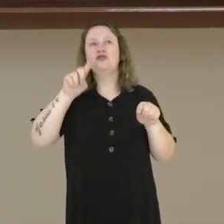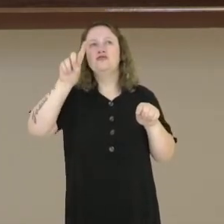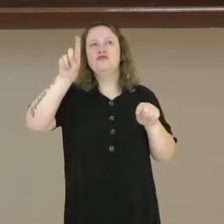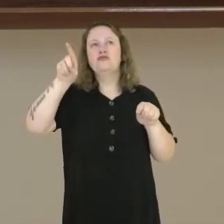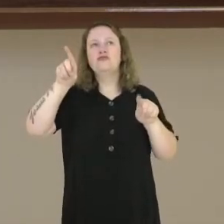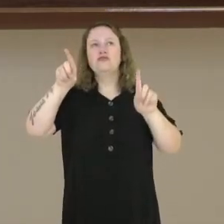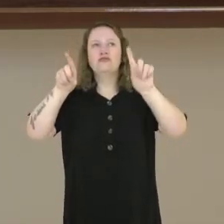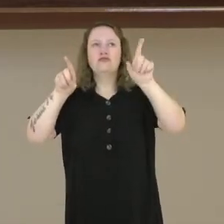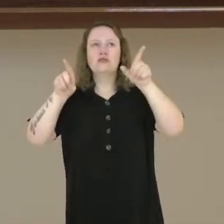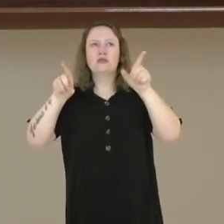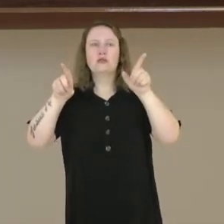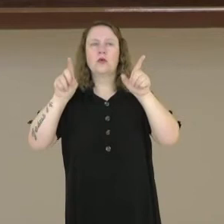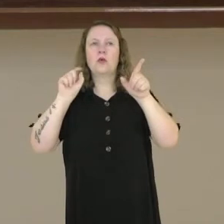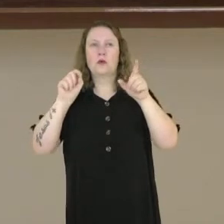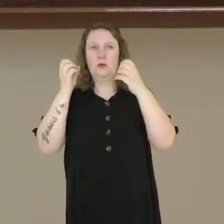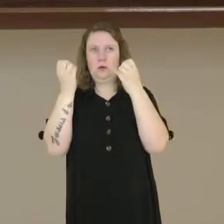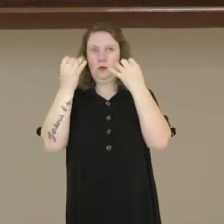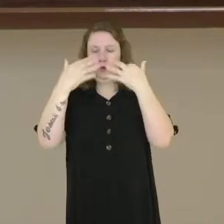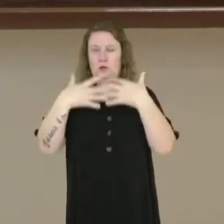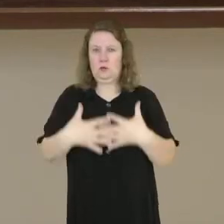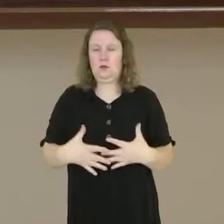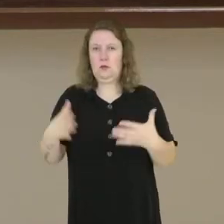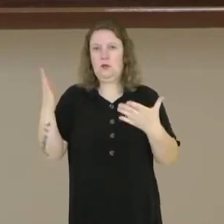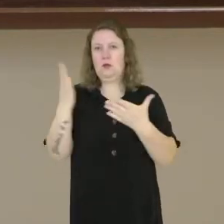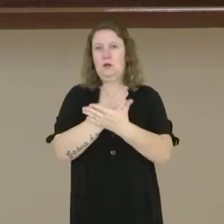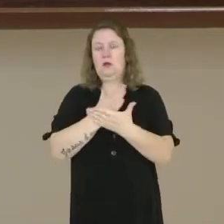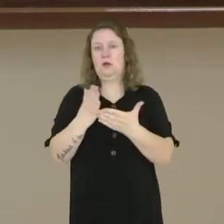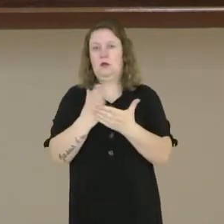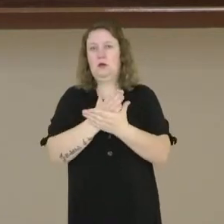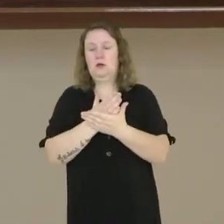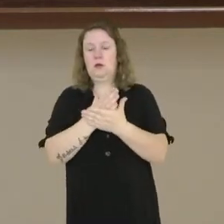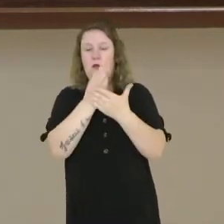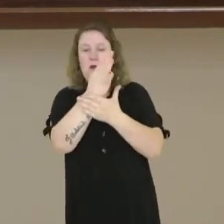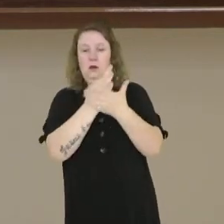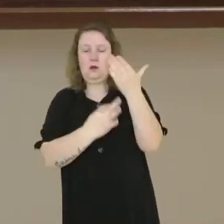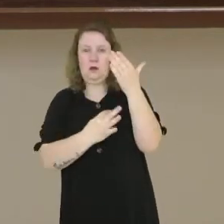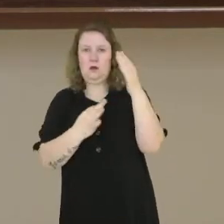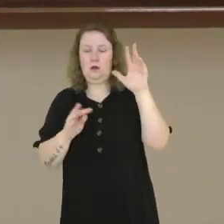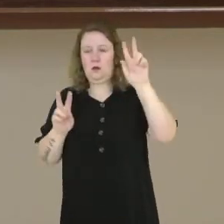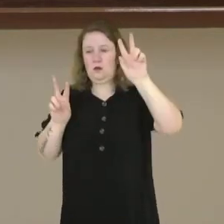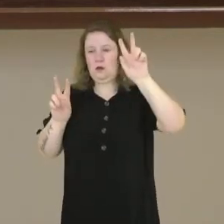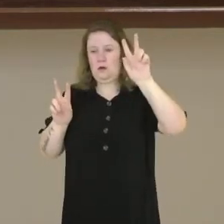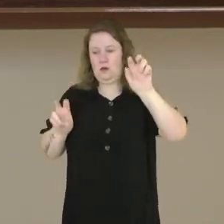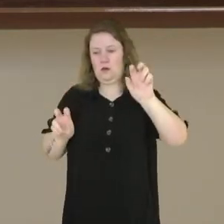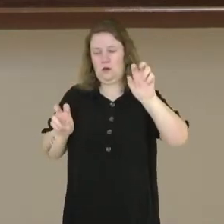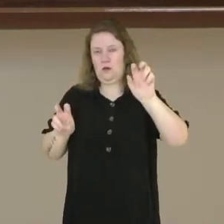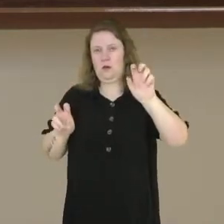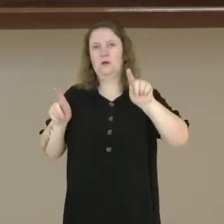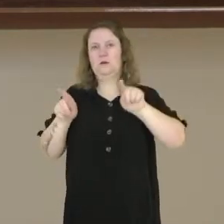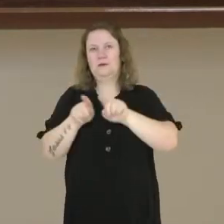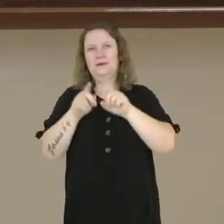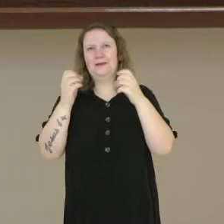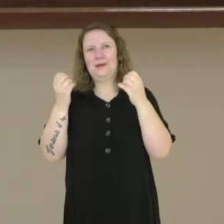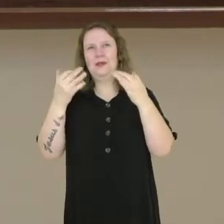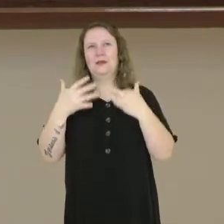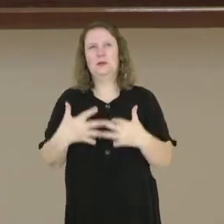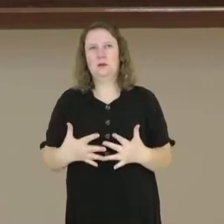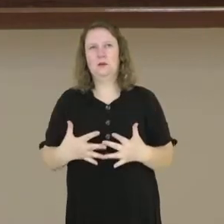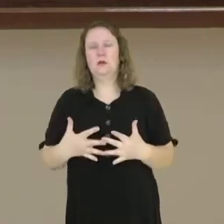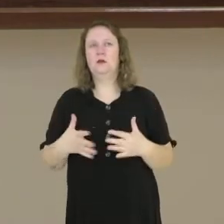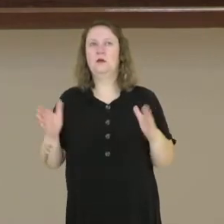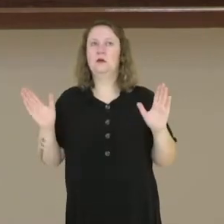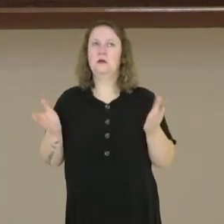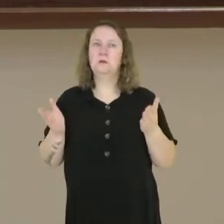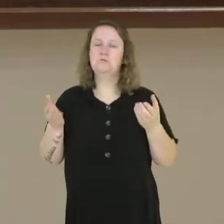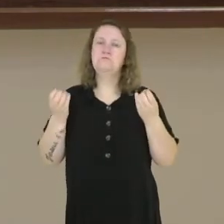aposto? É uma explicação que vem separada do texto. Ela explica algo que vinha anteriormente. Neste caso, ela